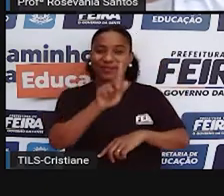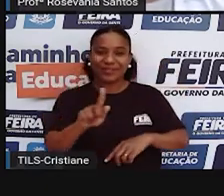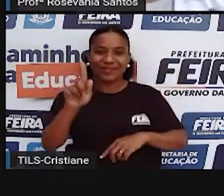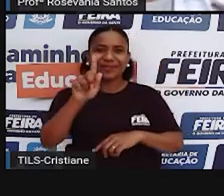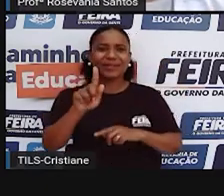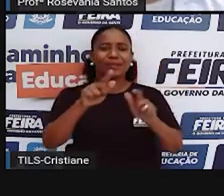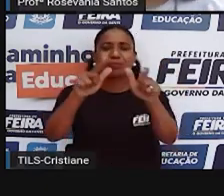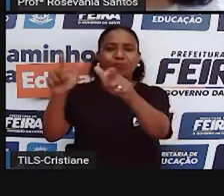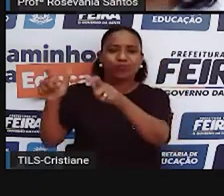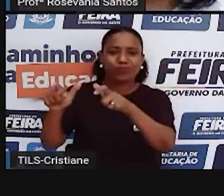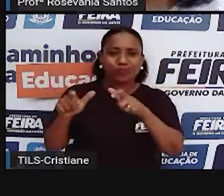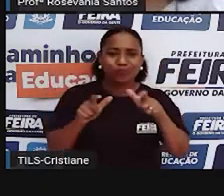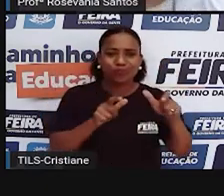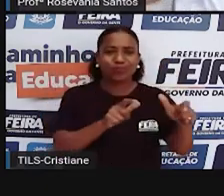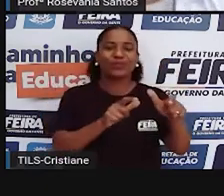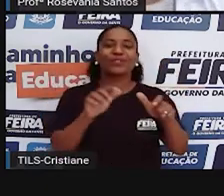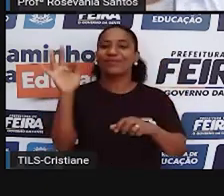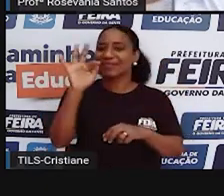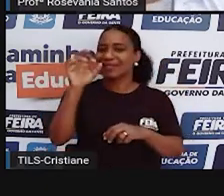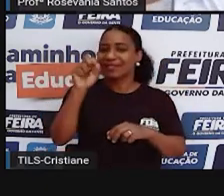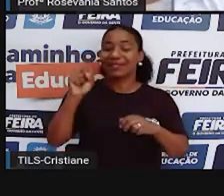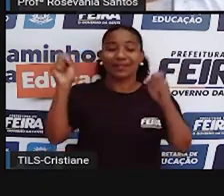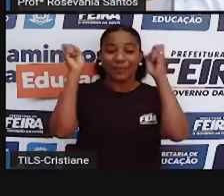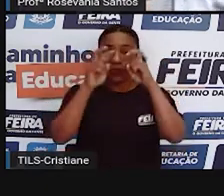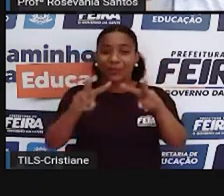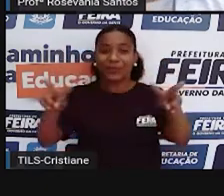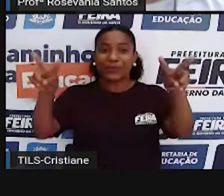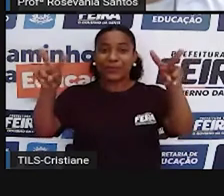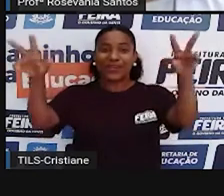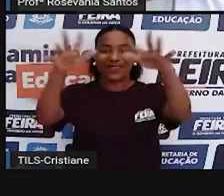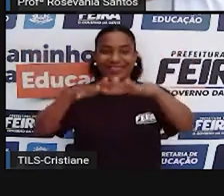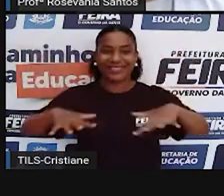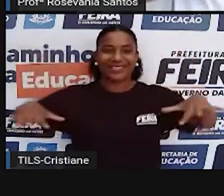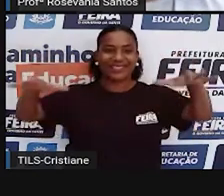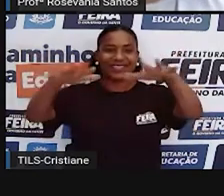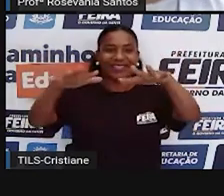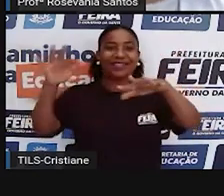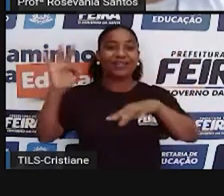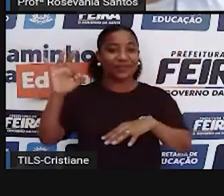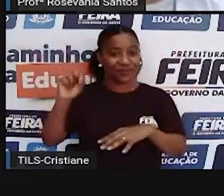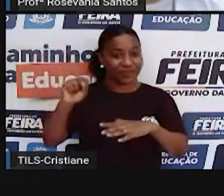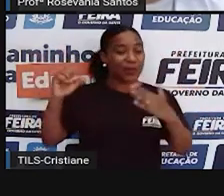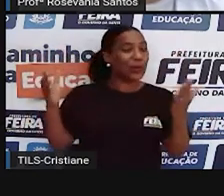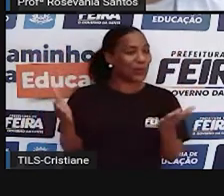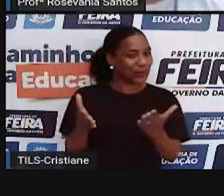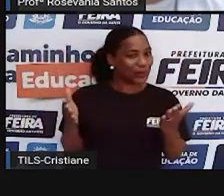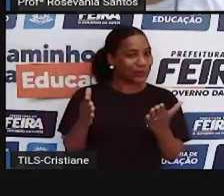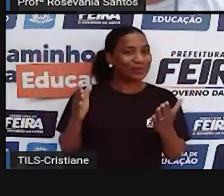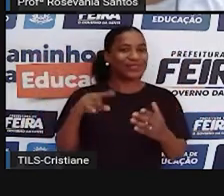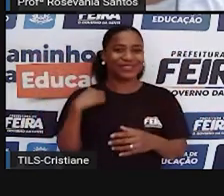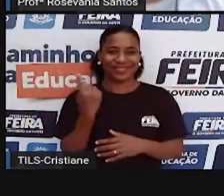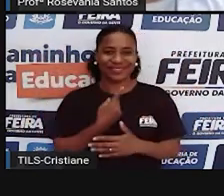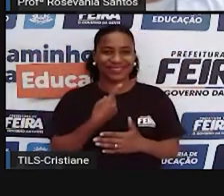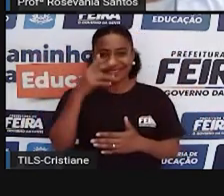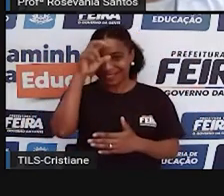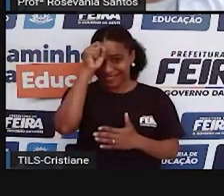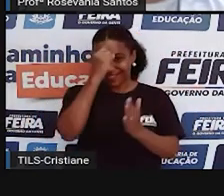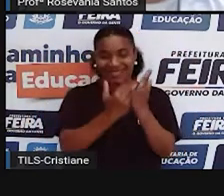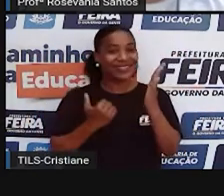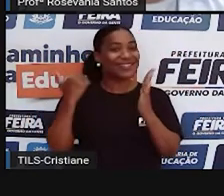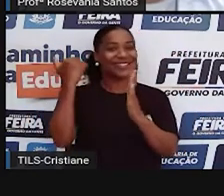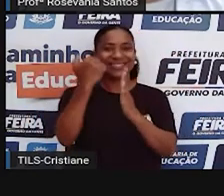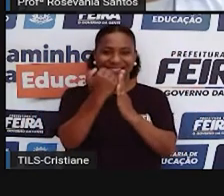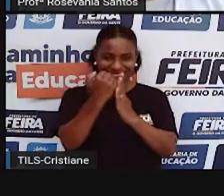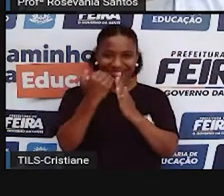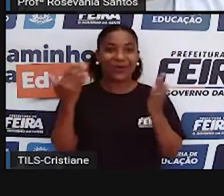dela, falamos também sobre as paisagens de Feira de Santana. E aí, hoje, para complementar, né, essa parte do assunto, nós